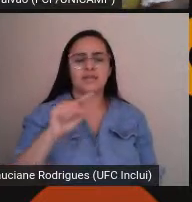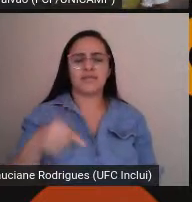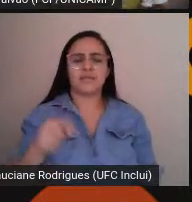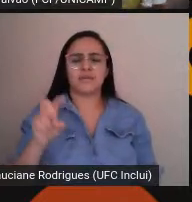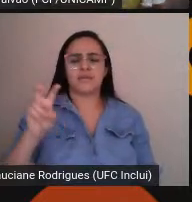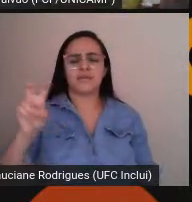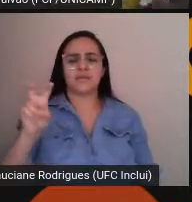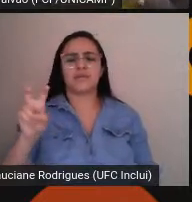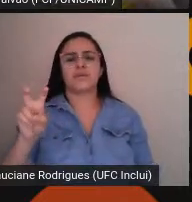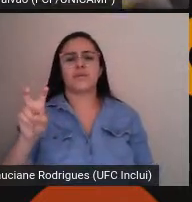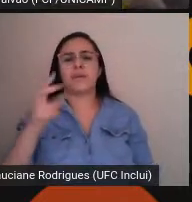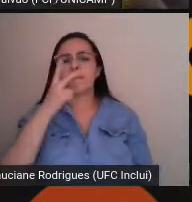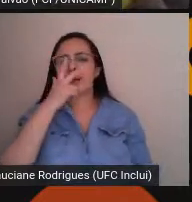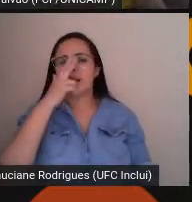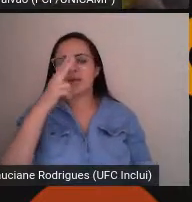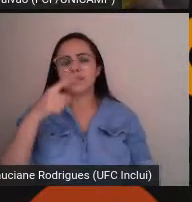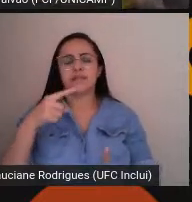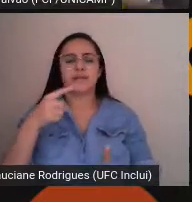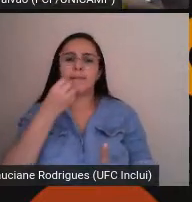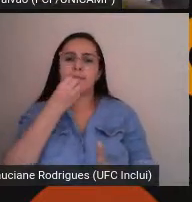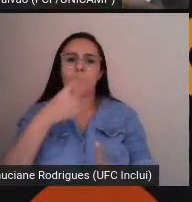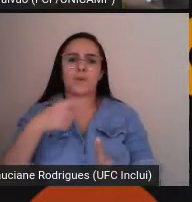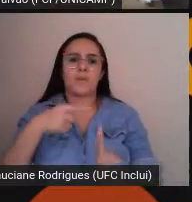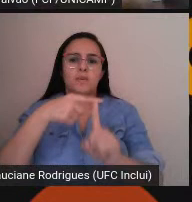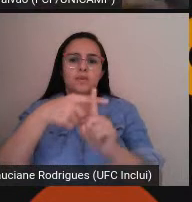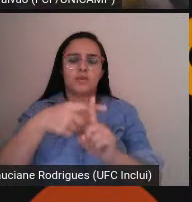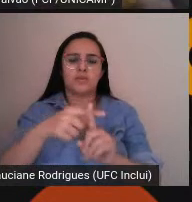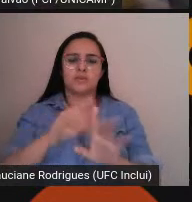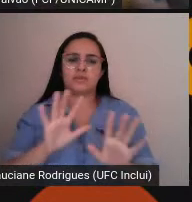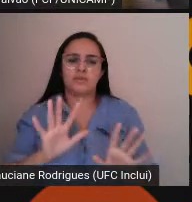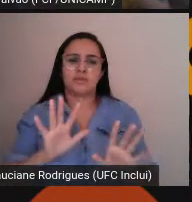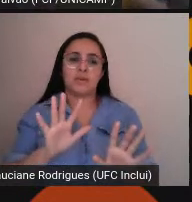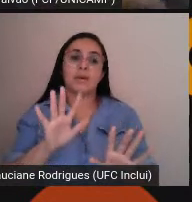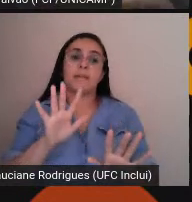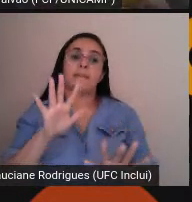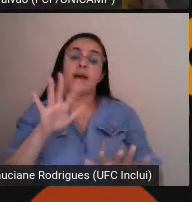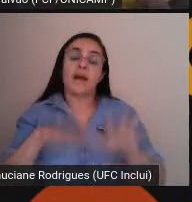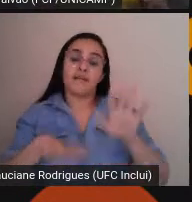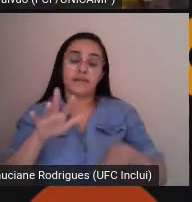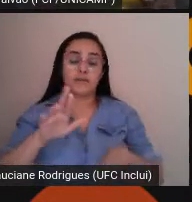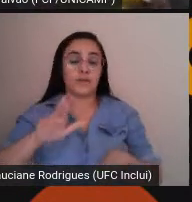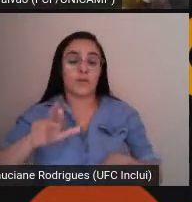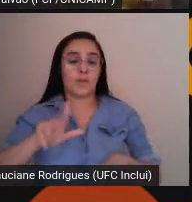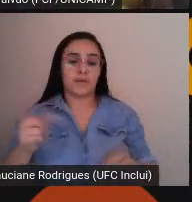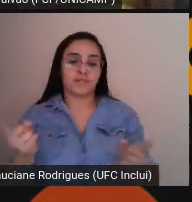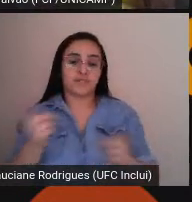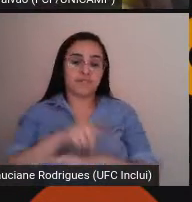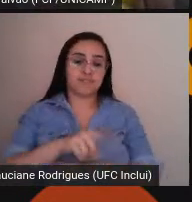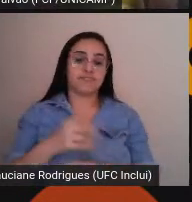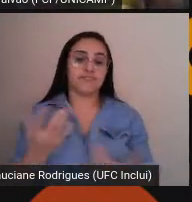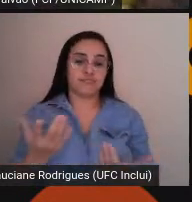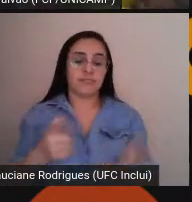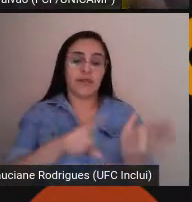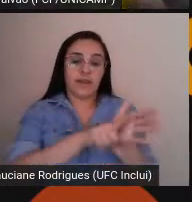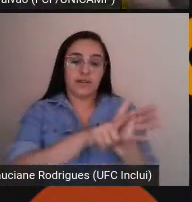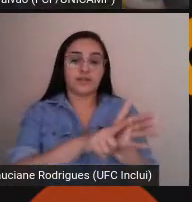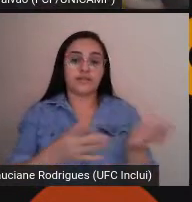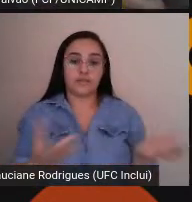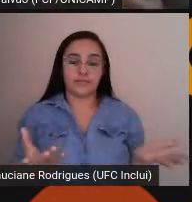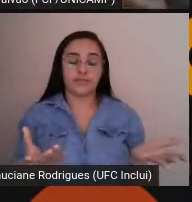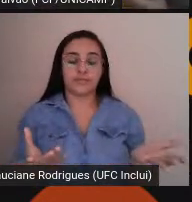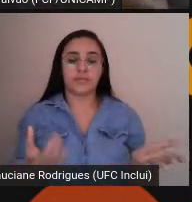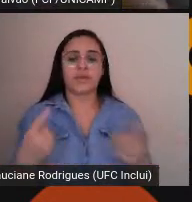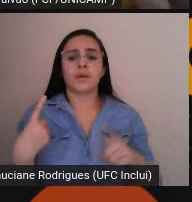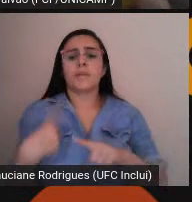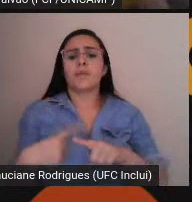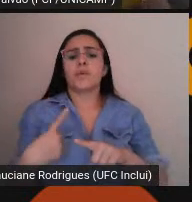como significância estatística. Mas isso foi um ponto de corte arbitrário, né? E também pode acontecer de, porque eu preciso encontrar